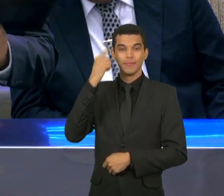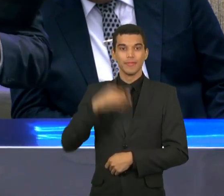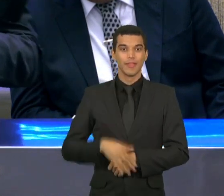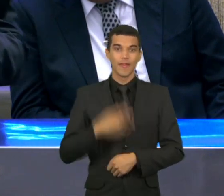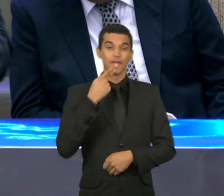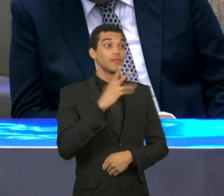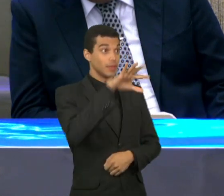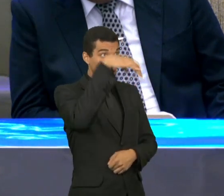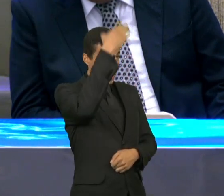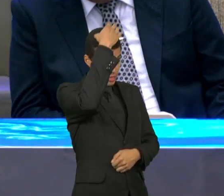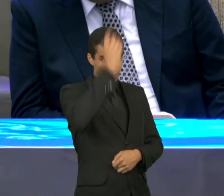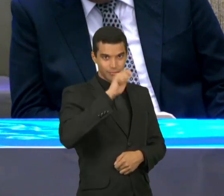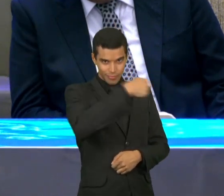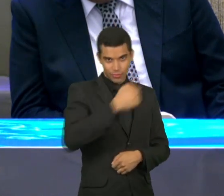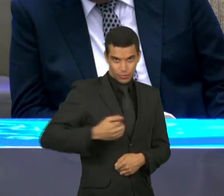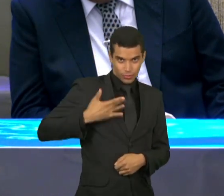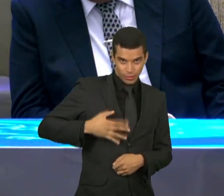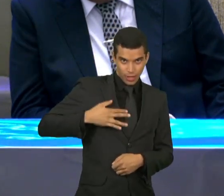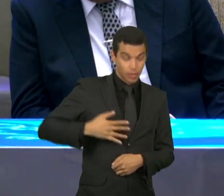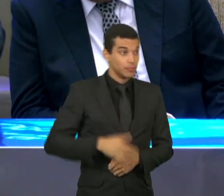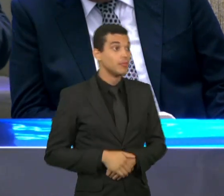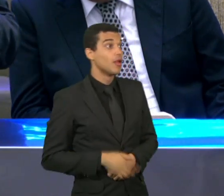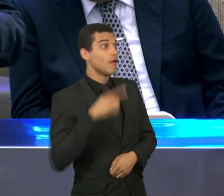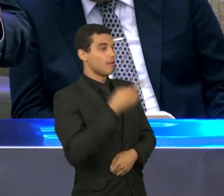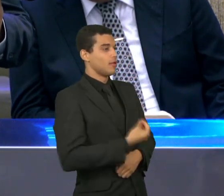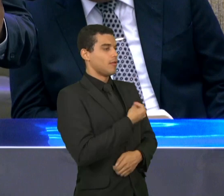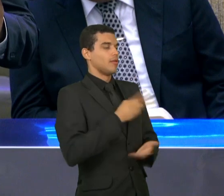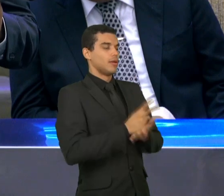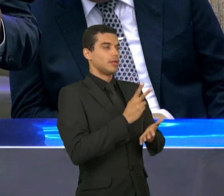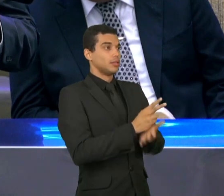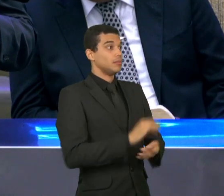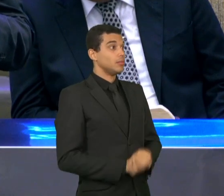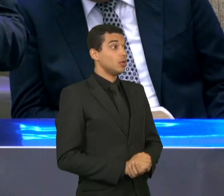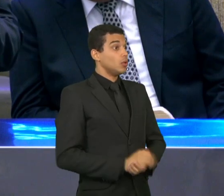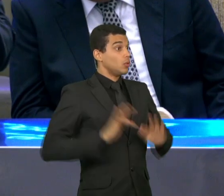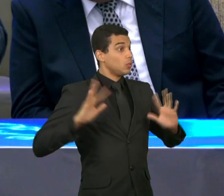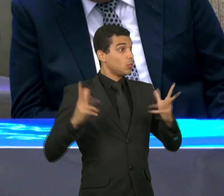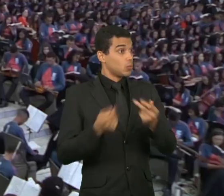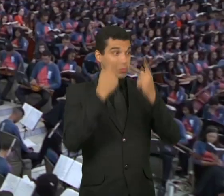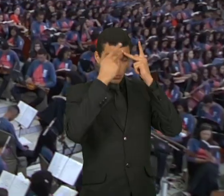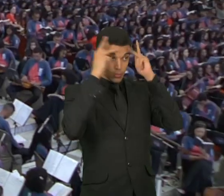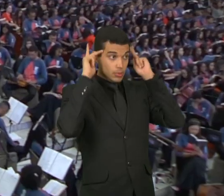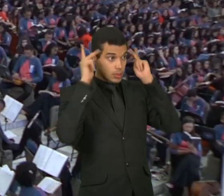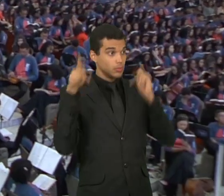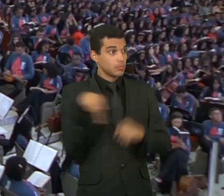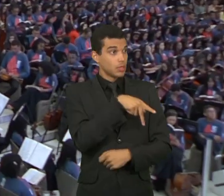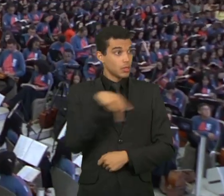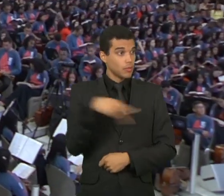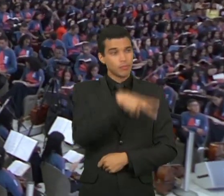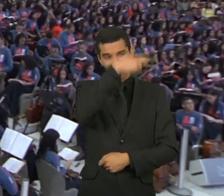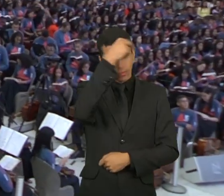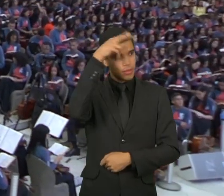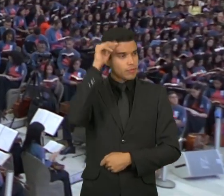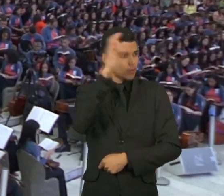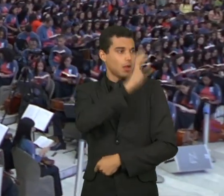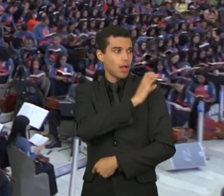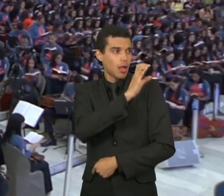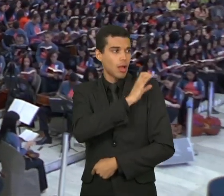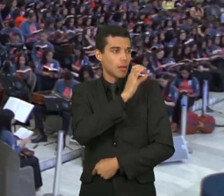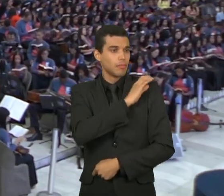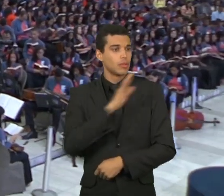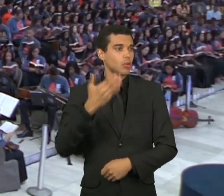vive eternamente. Todos os príncipes do reino, prefeitos, presidentes, capitães, governadores,